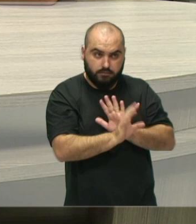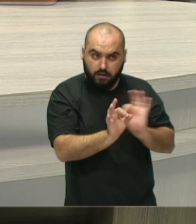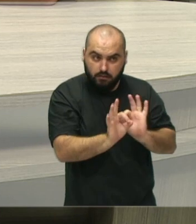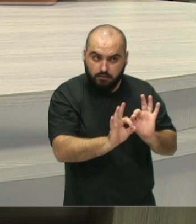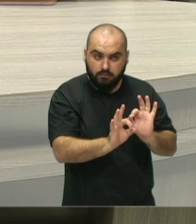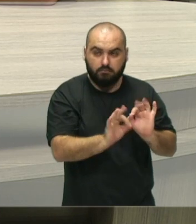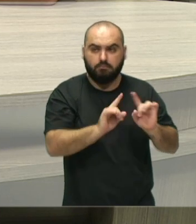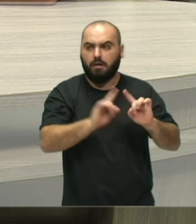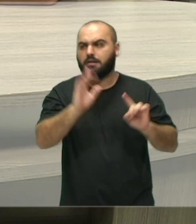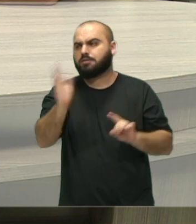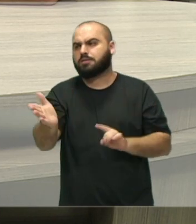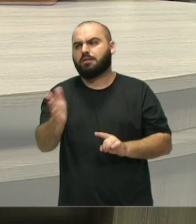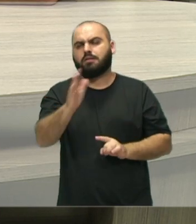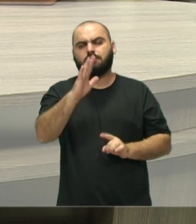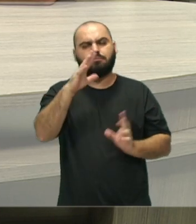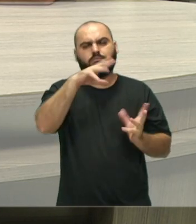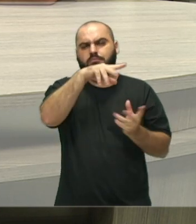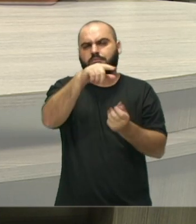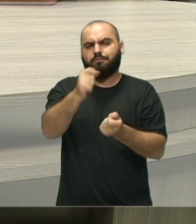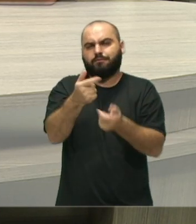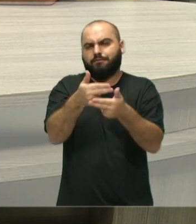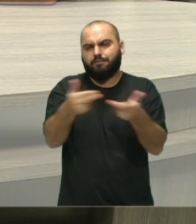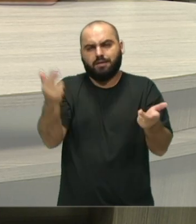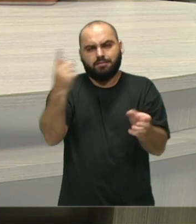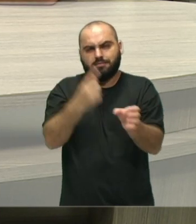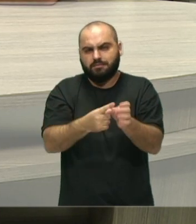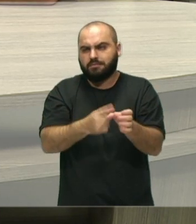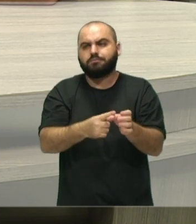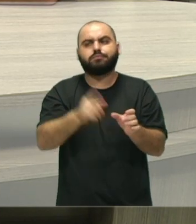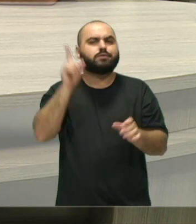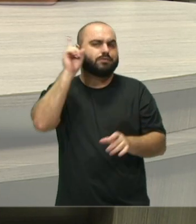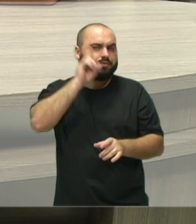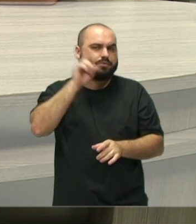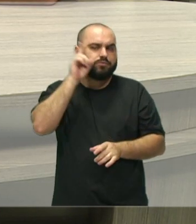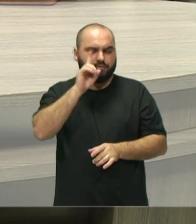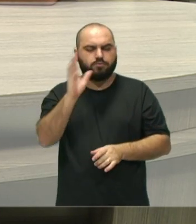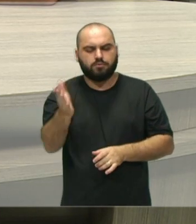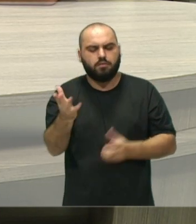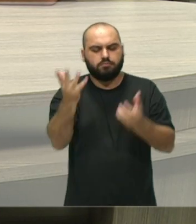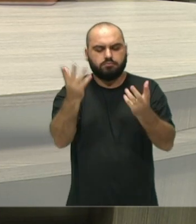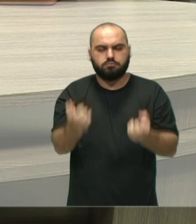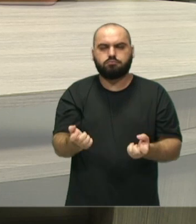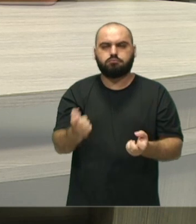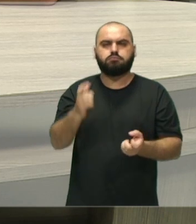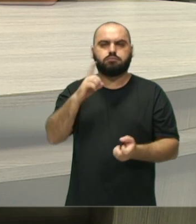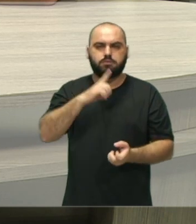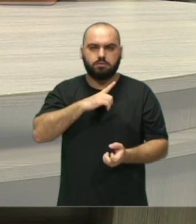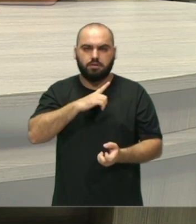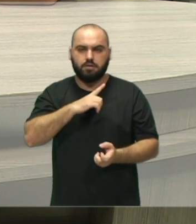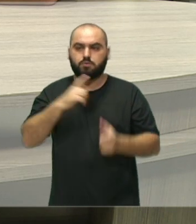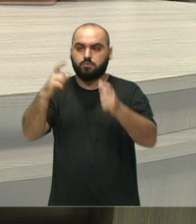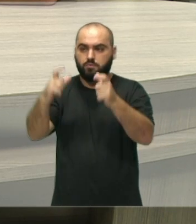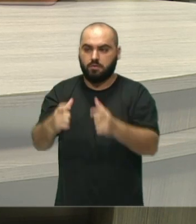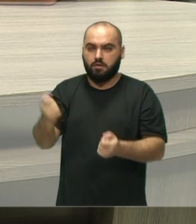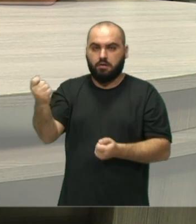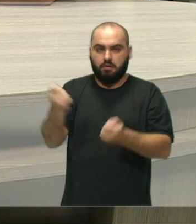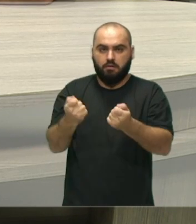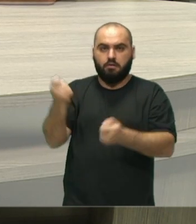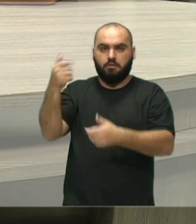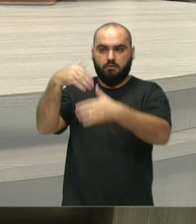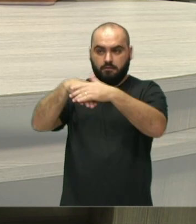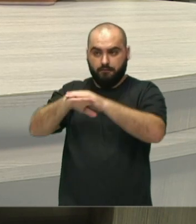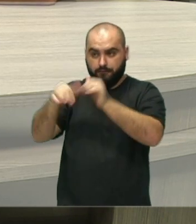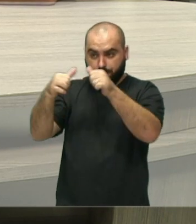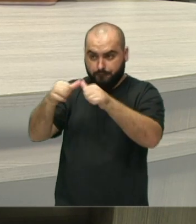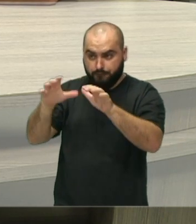várias cidades no mundo, os Estados Unidos também é bem pródigo nesse tipo de atitude. Quer dizer, você tem centrais de estacionamento onde a pessoa deixa o